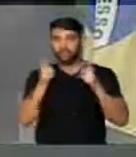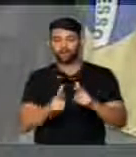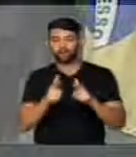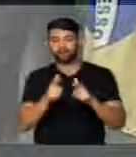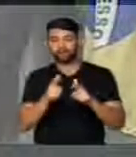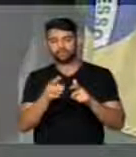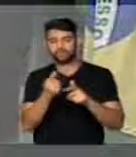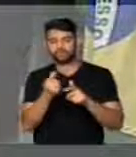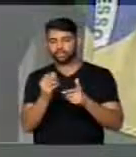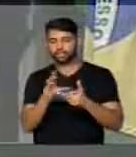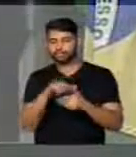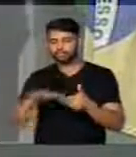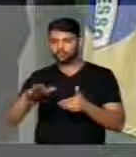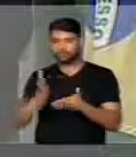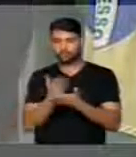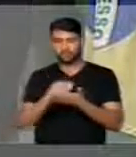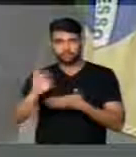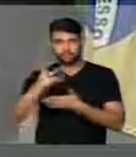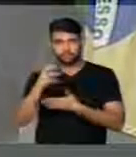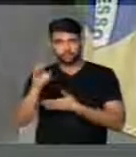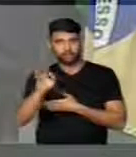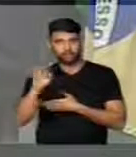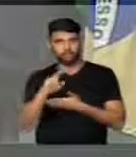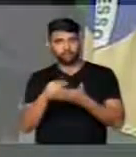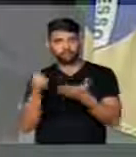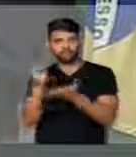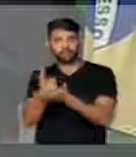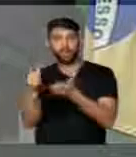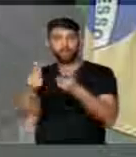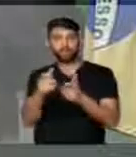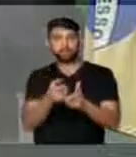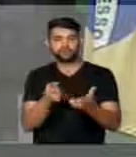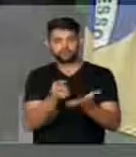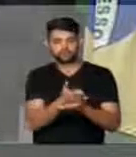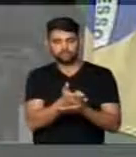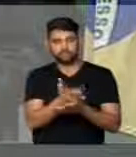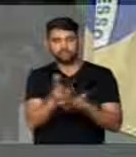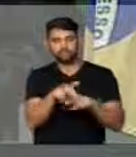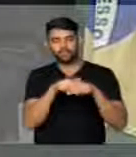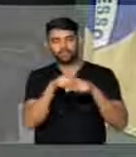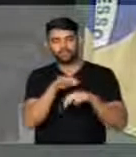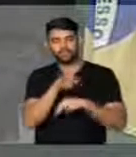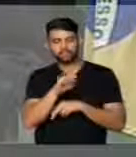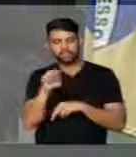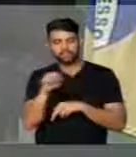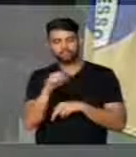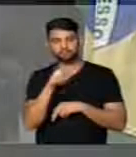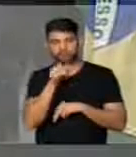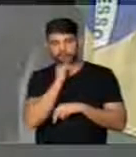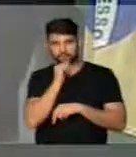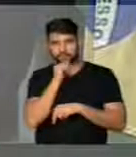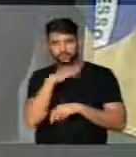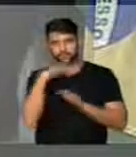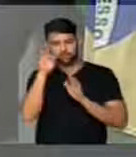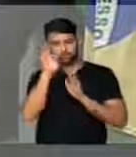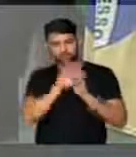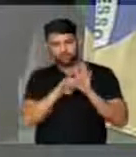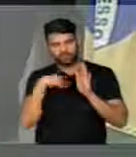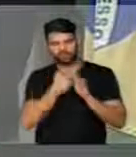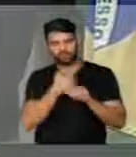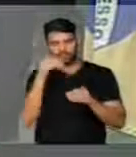onde esses recursos poderão e deverão ser aplicados. Com relação à Previdência, por exemplo, o texto que